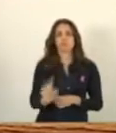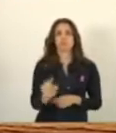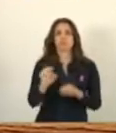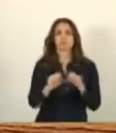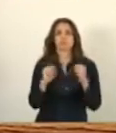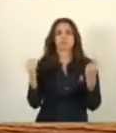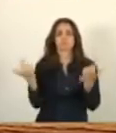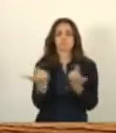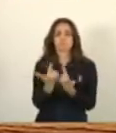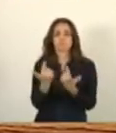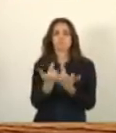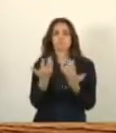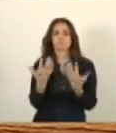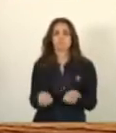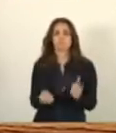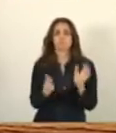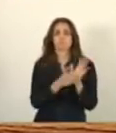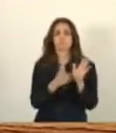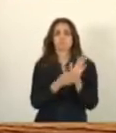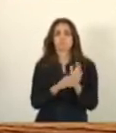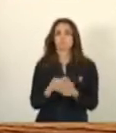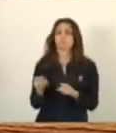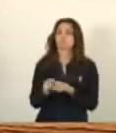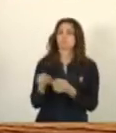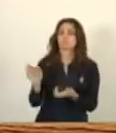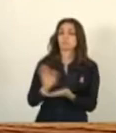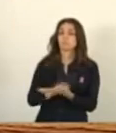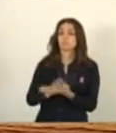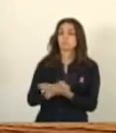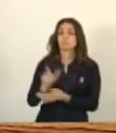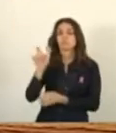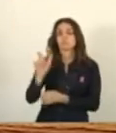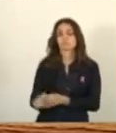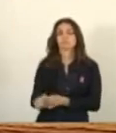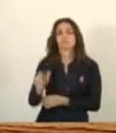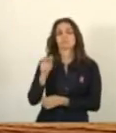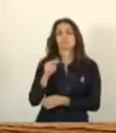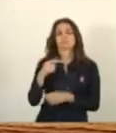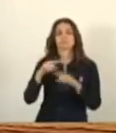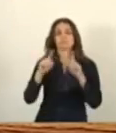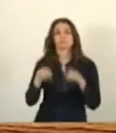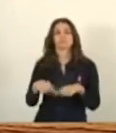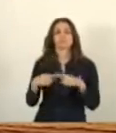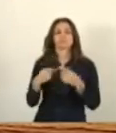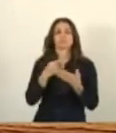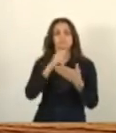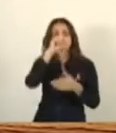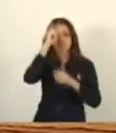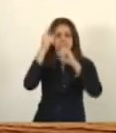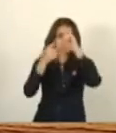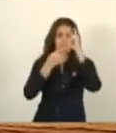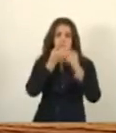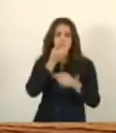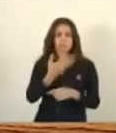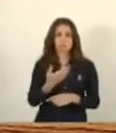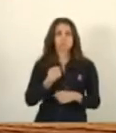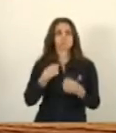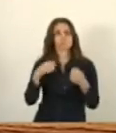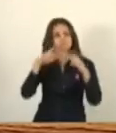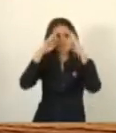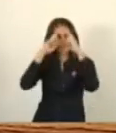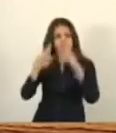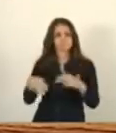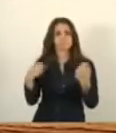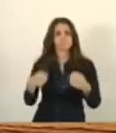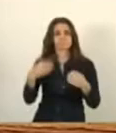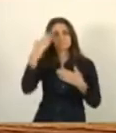casa que leve em conta a proposta e aproveito para parabenizar o servidor Fabrício Policati. Boas ideias merecem ser